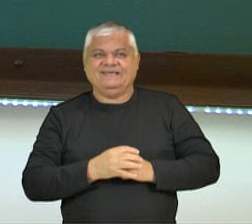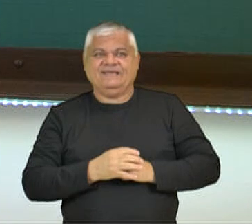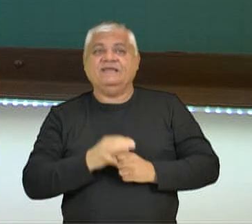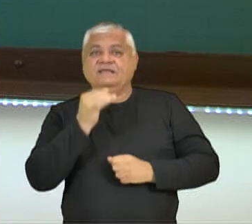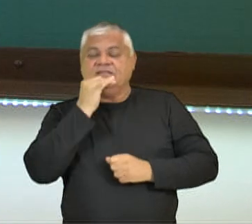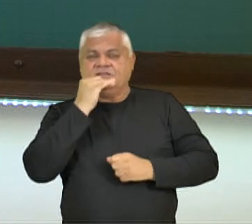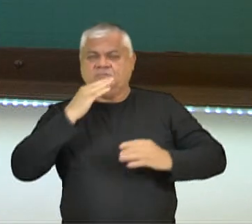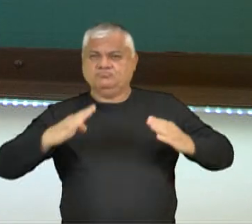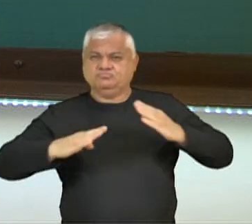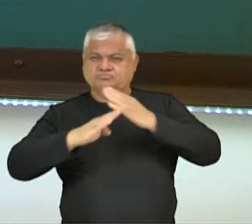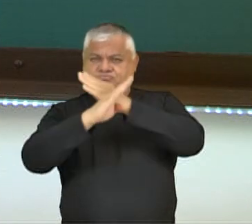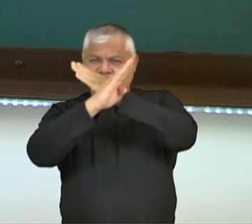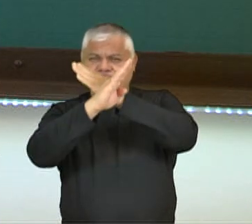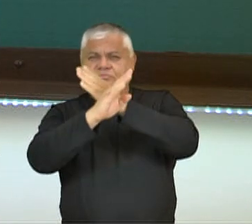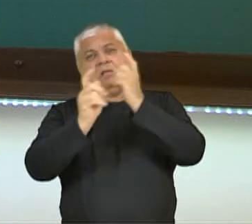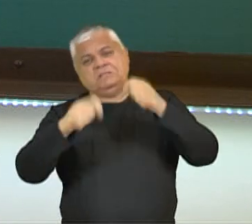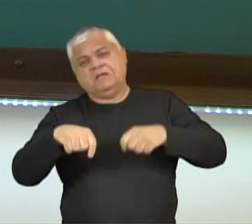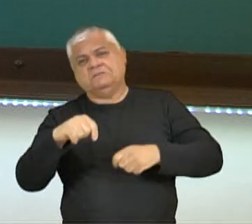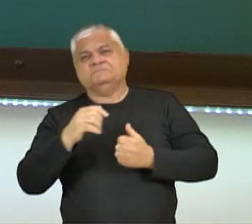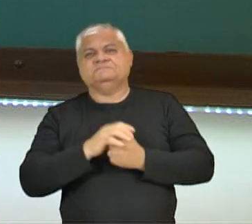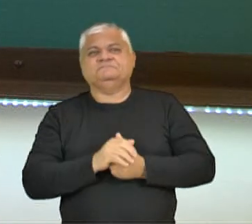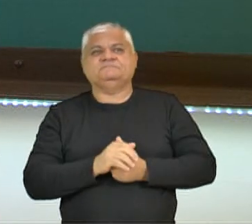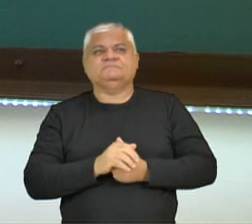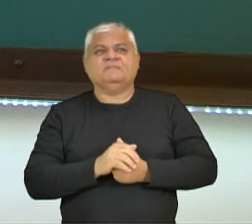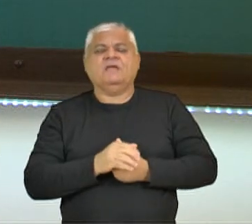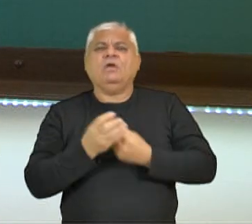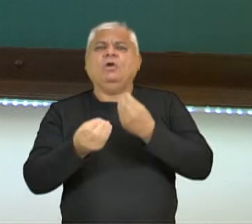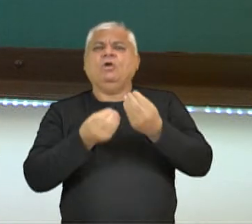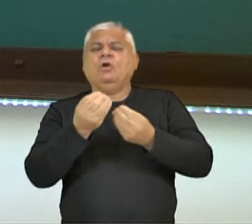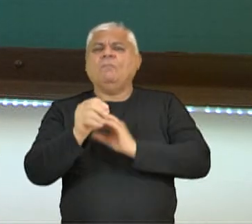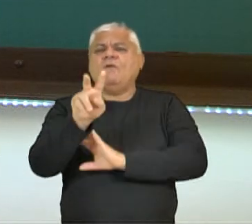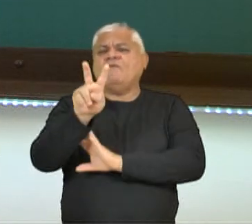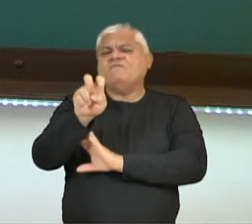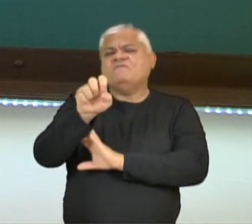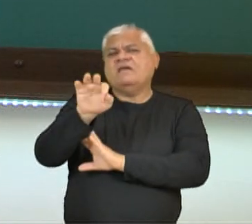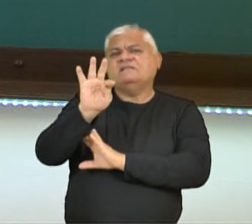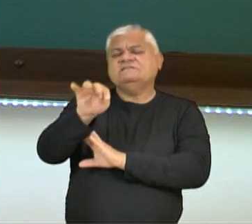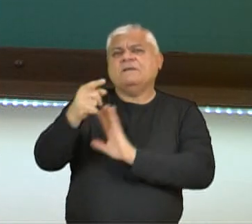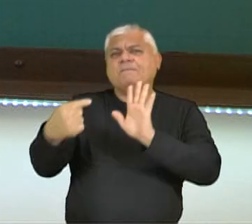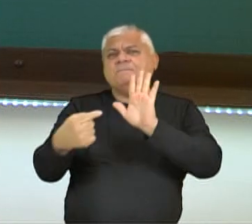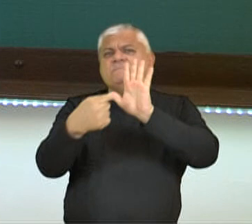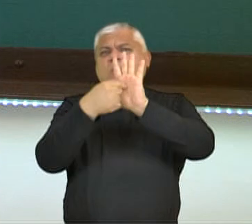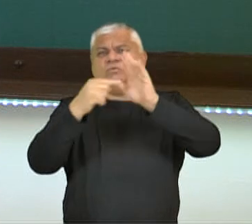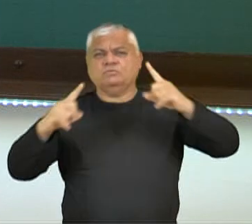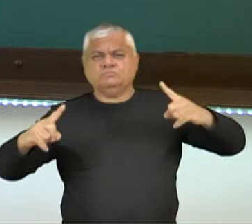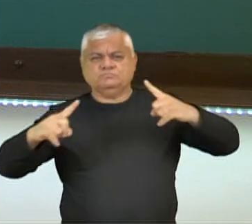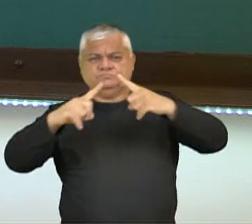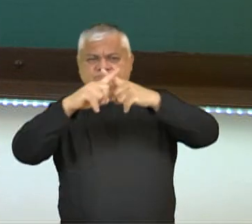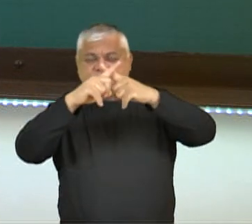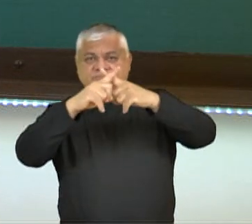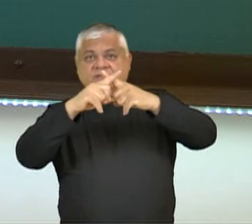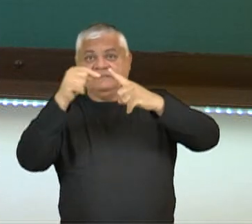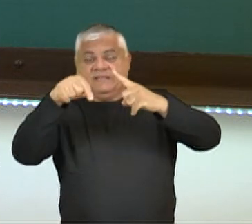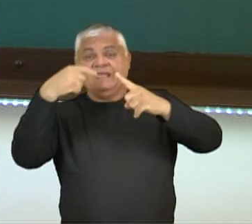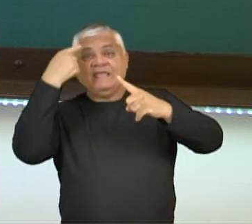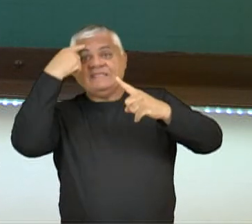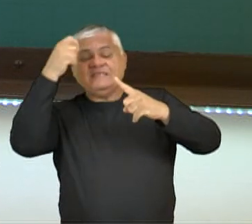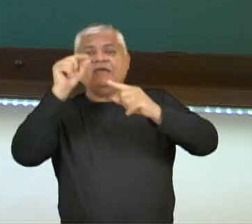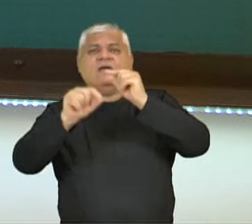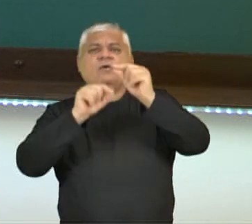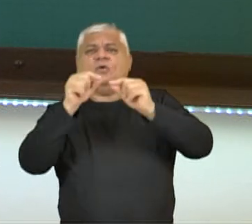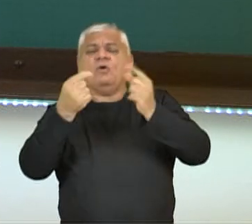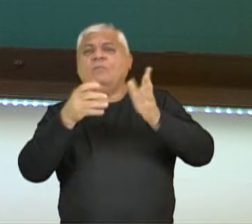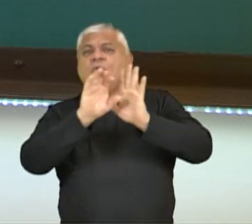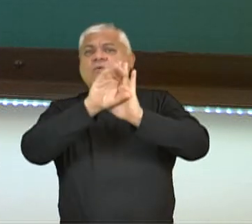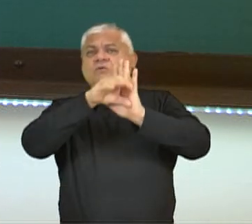duas semirretas, ok? Podemos entender assim. Como é um ponto, o ponto faz parte das ideias intuitivas dos